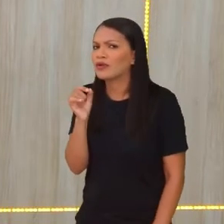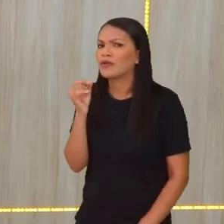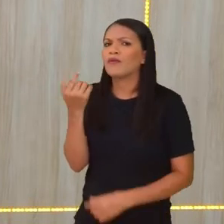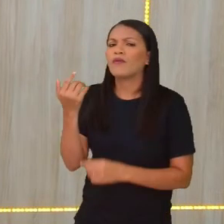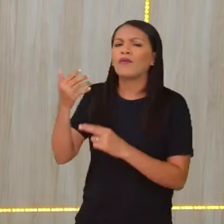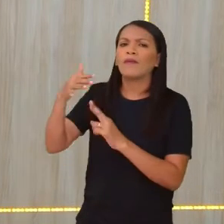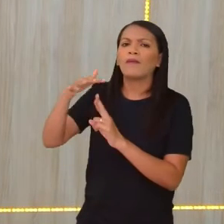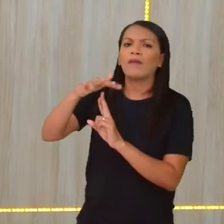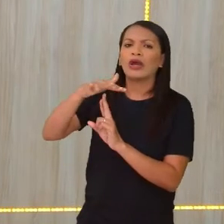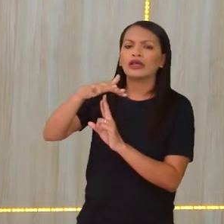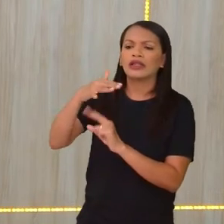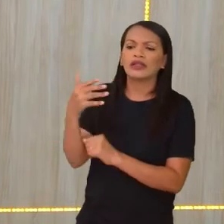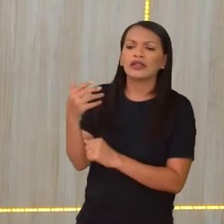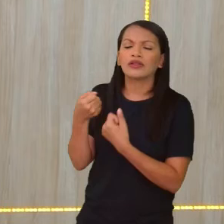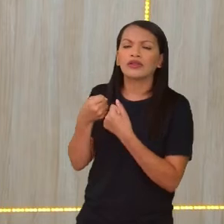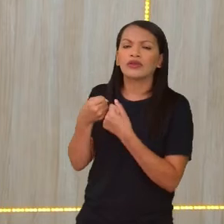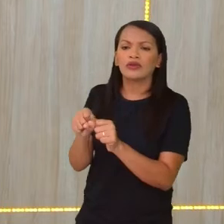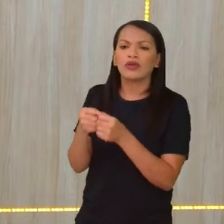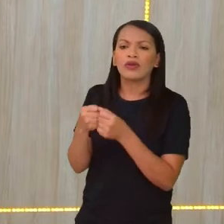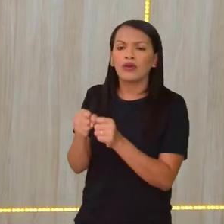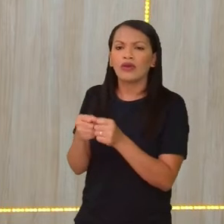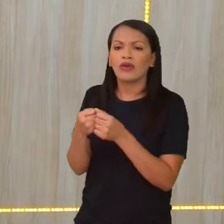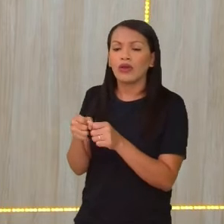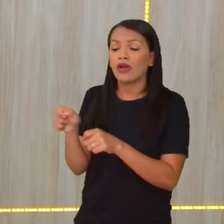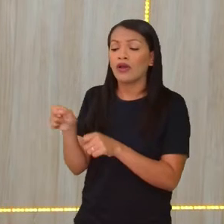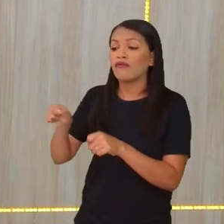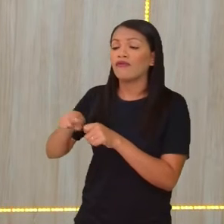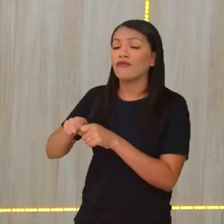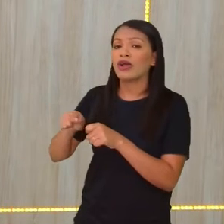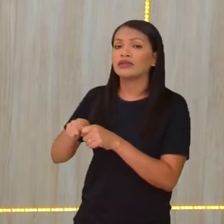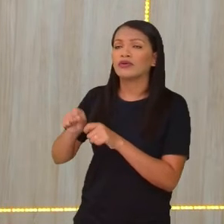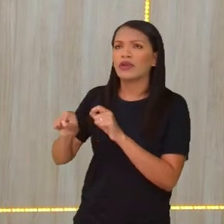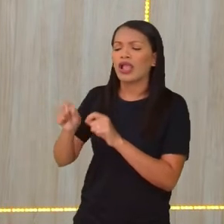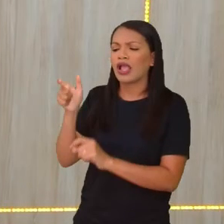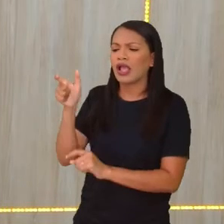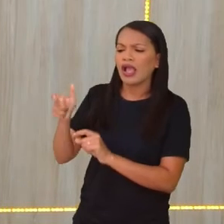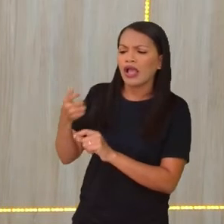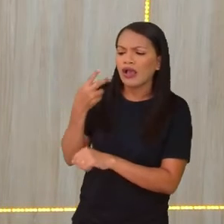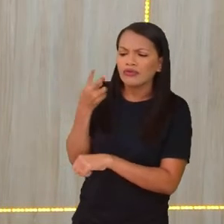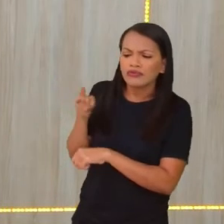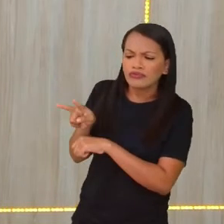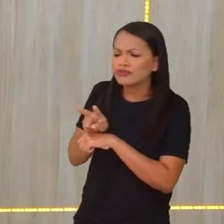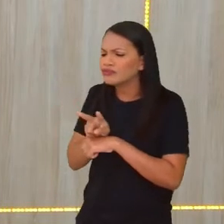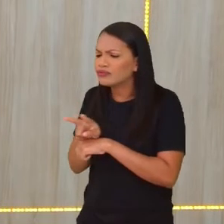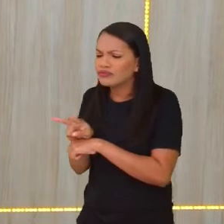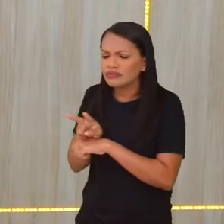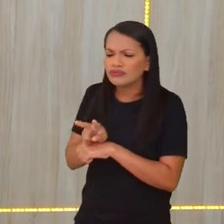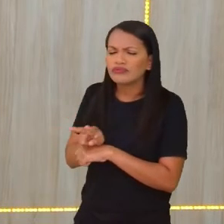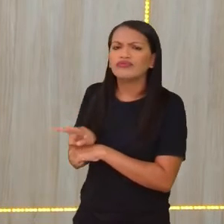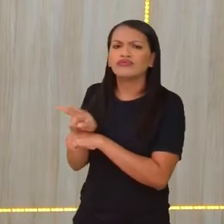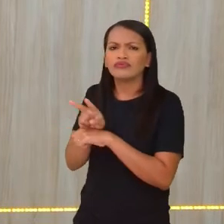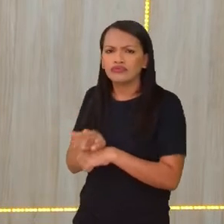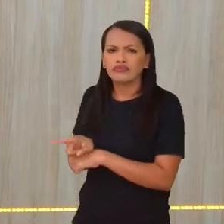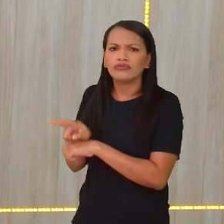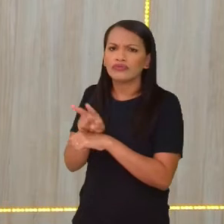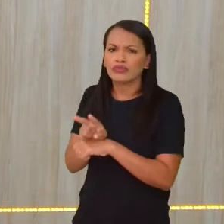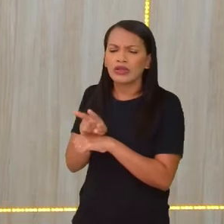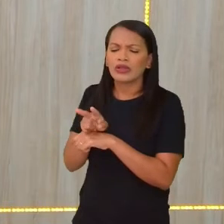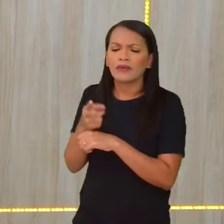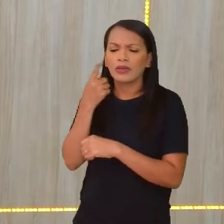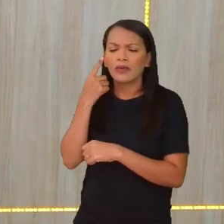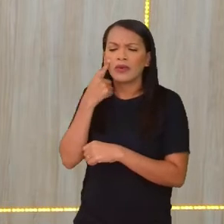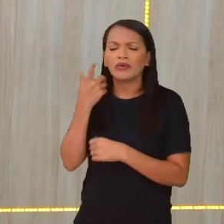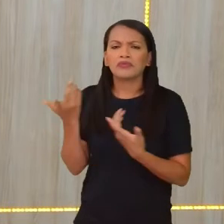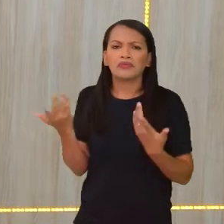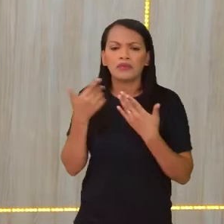de ônibus e na hora de dar, né, a fazer a abordagem, né, que a gente conhece popularmente, né, como baculejo, né?